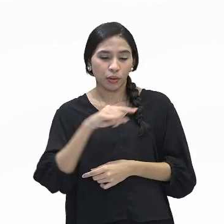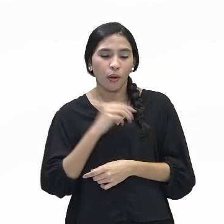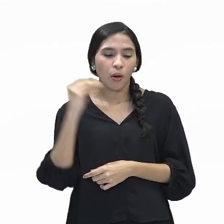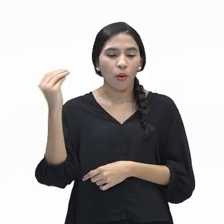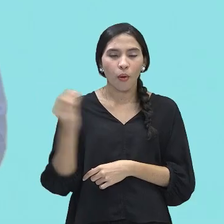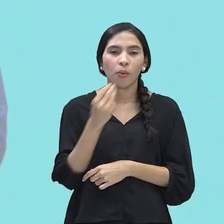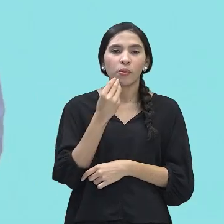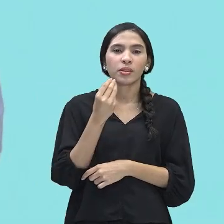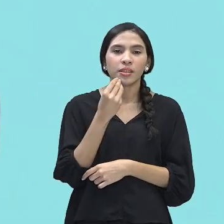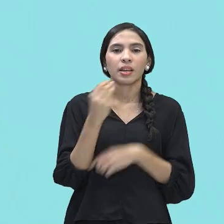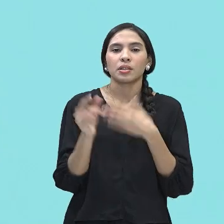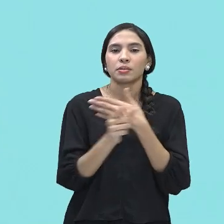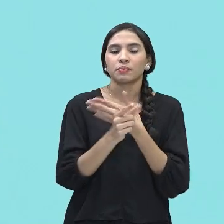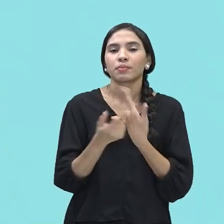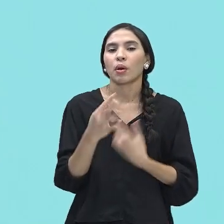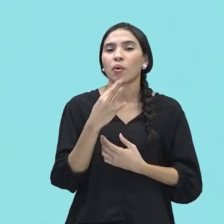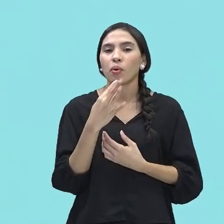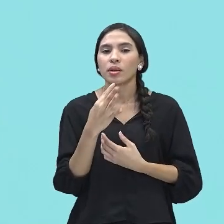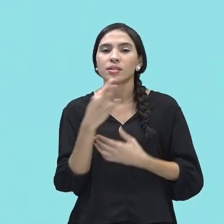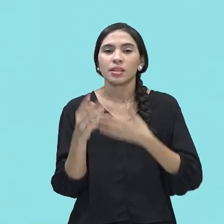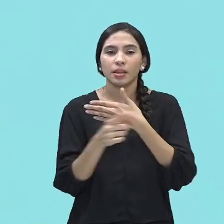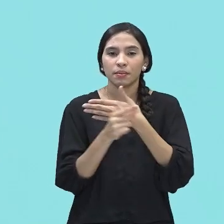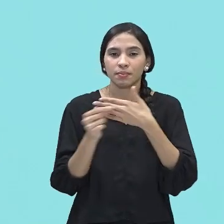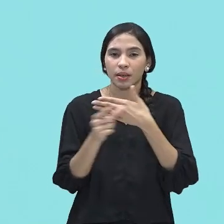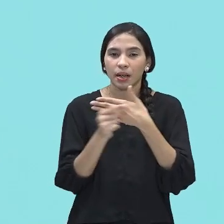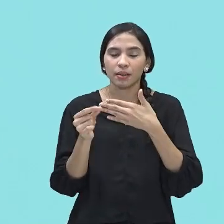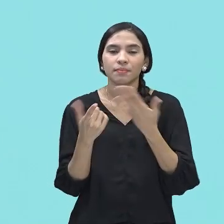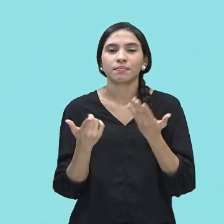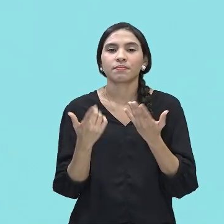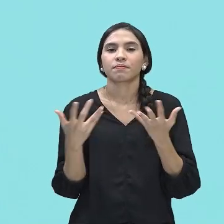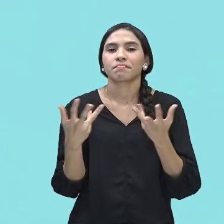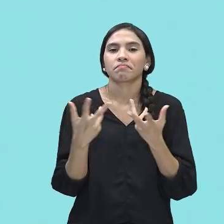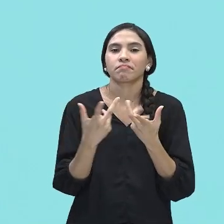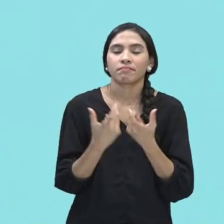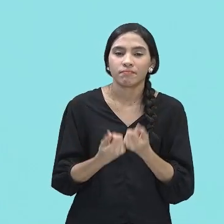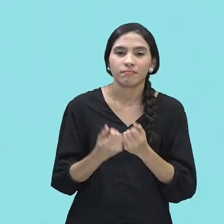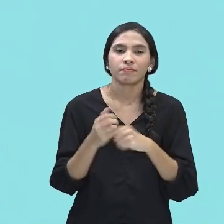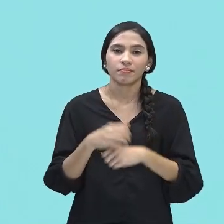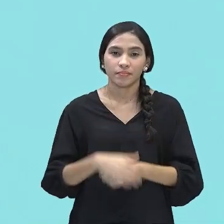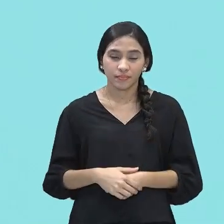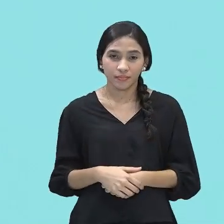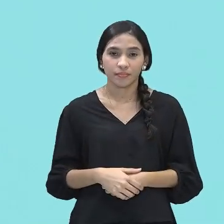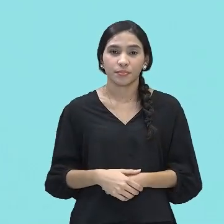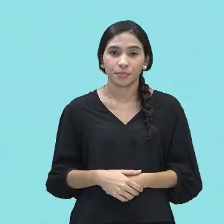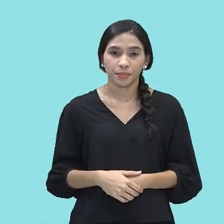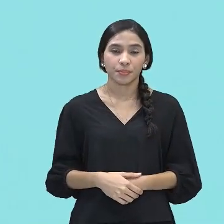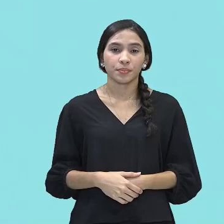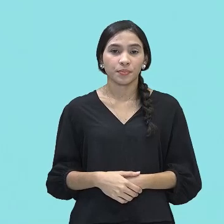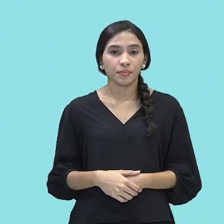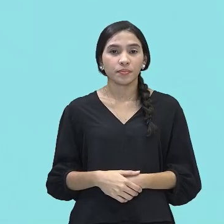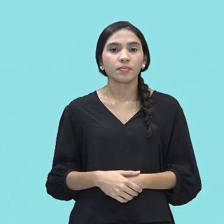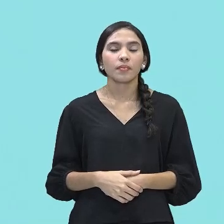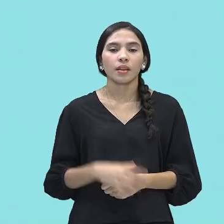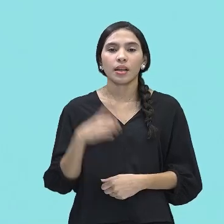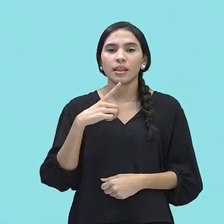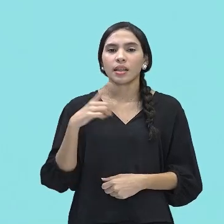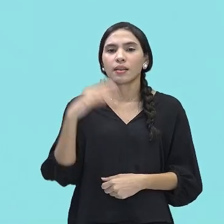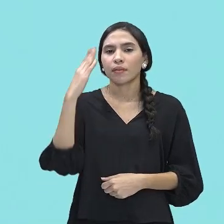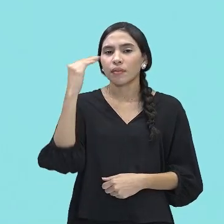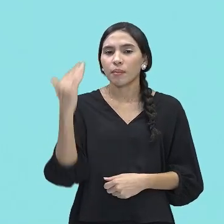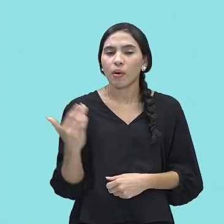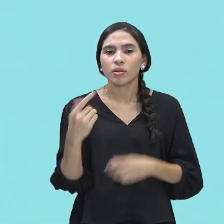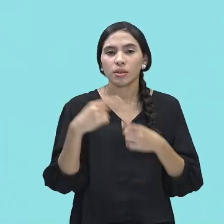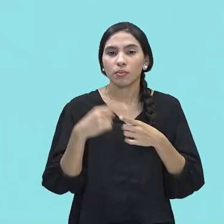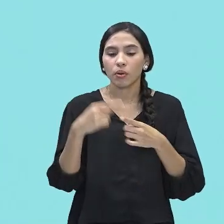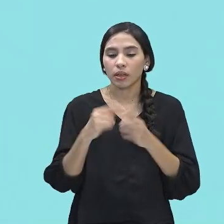oportunidade de conhecer essa escritora maravilhosa. Então ela se destaca bastante na produção,